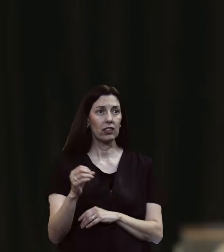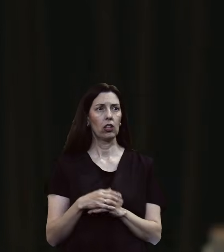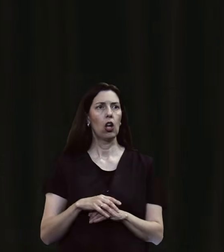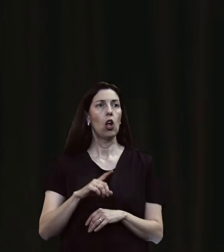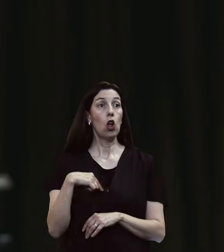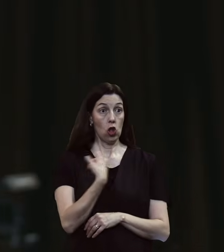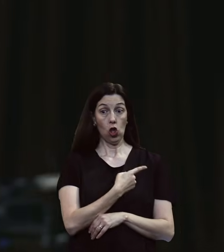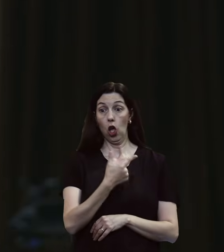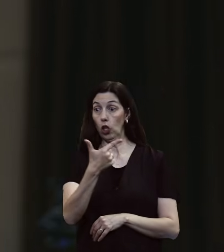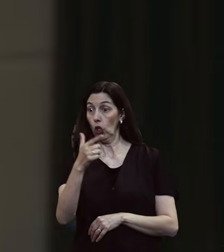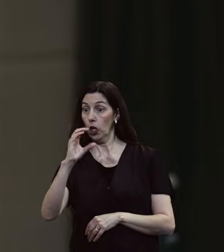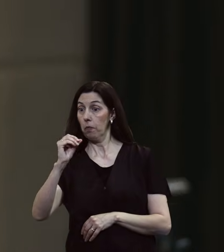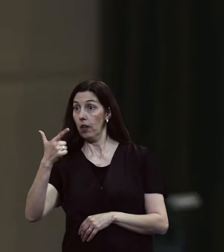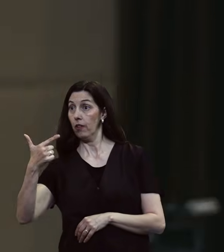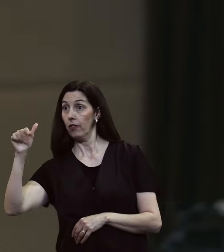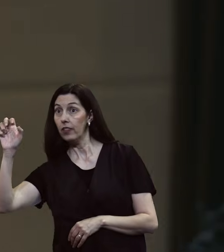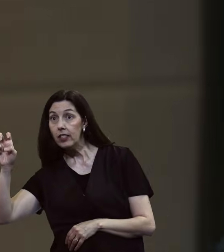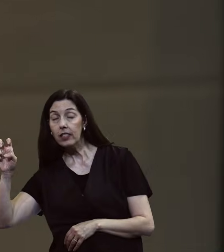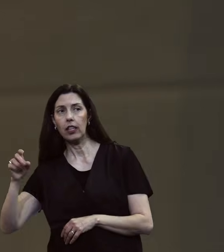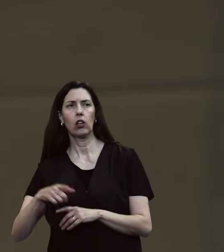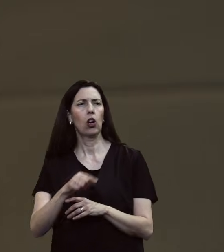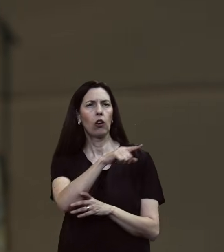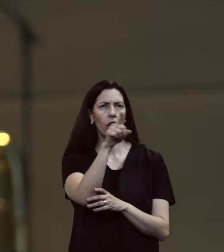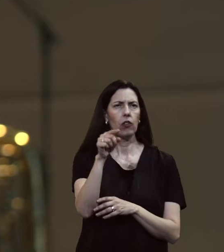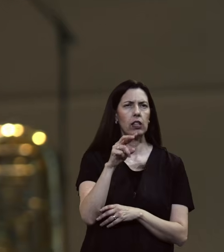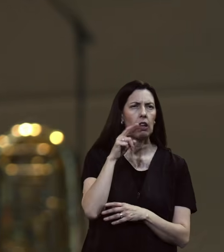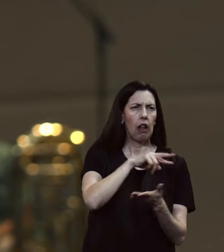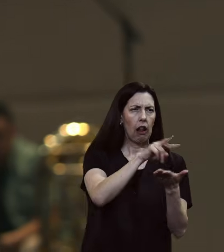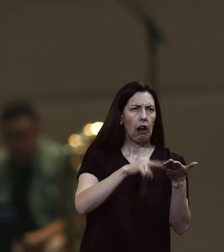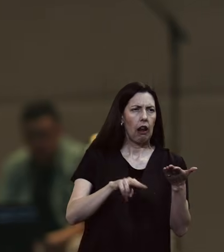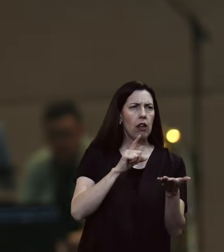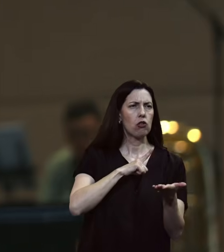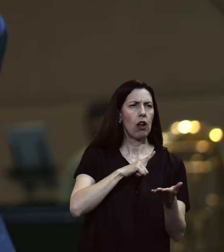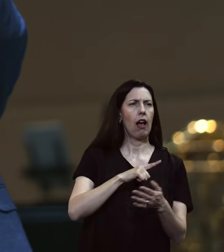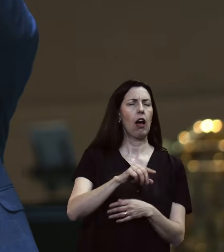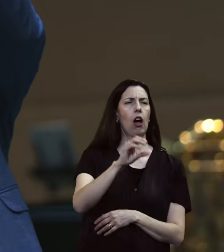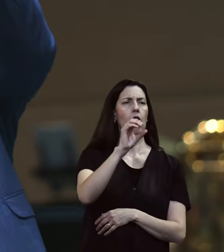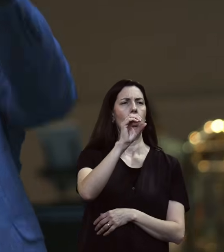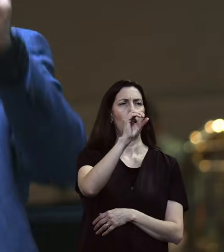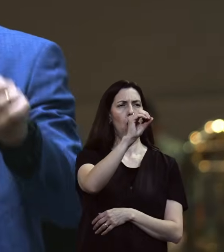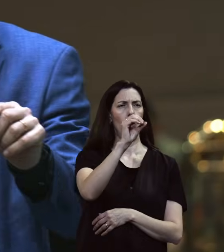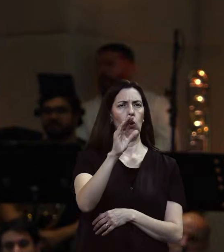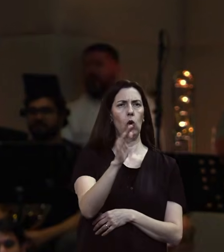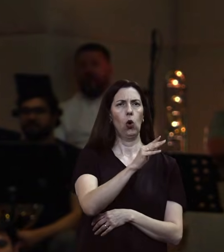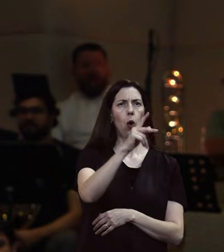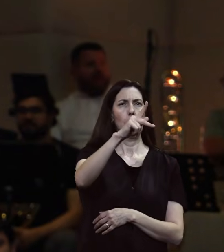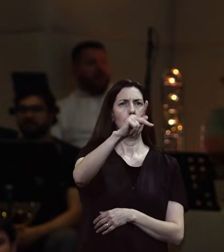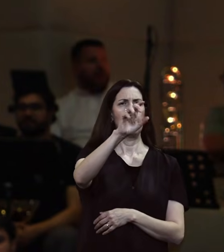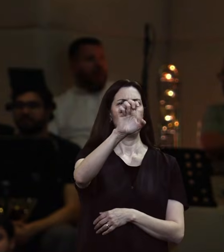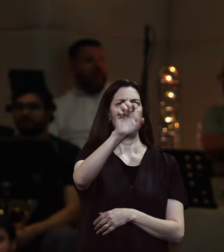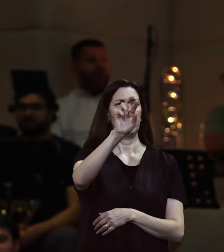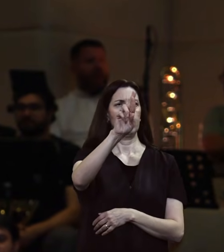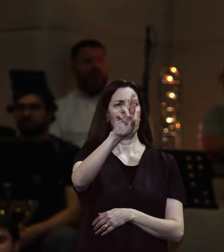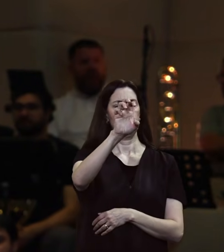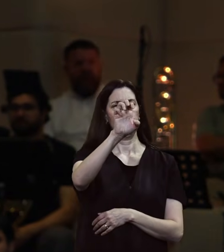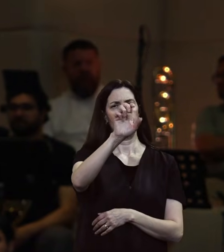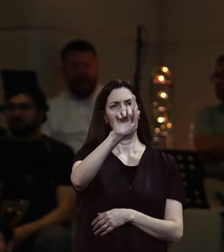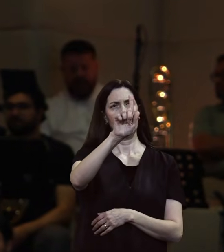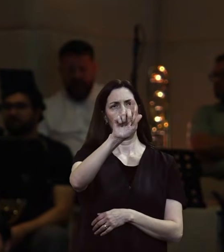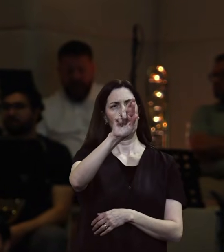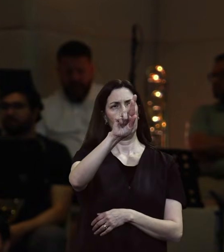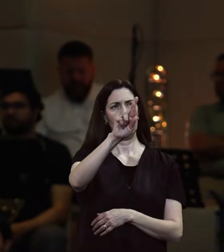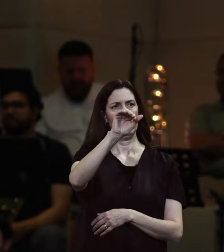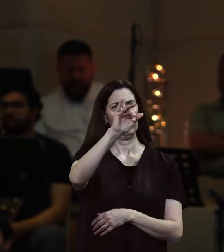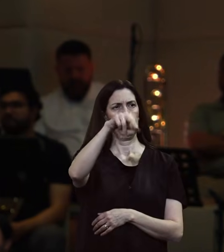em 2025. Quem aqui já leu O Peregrino? Tem gente? Olha quanta gente. Sabe o que John Bunyan fazia? Qual